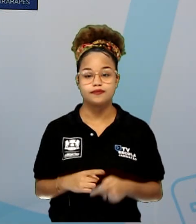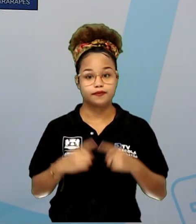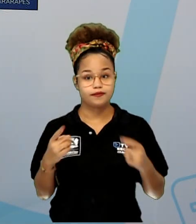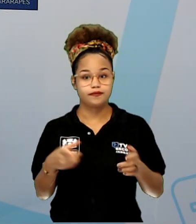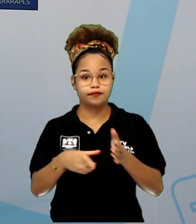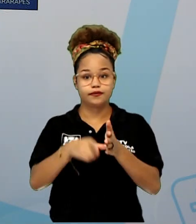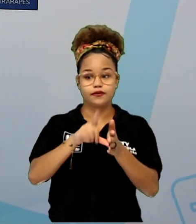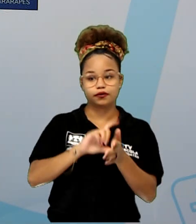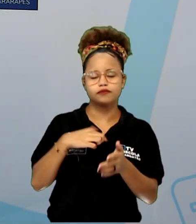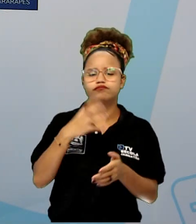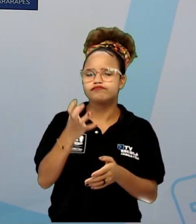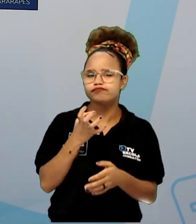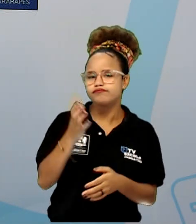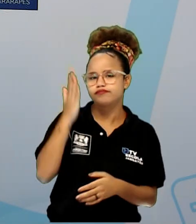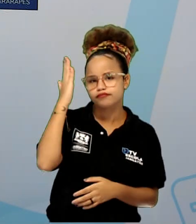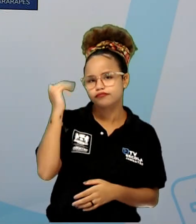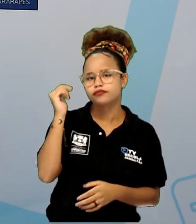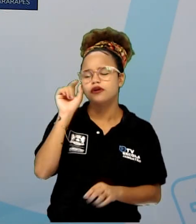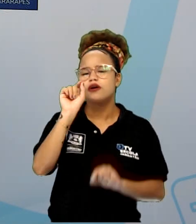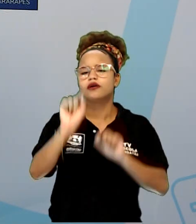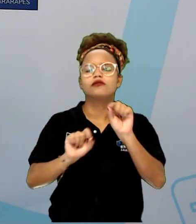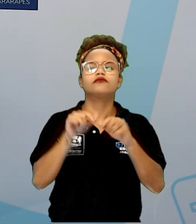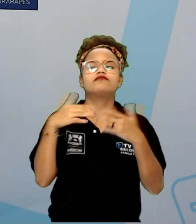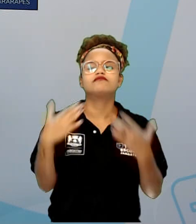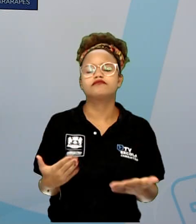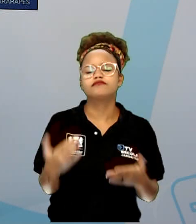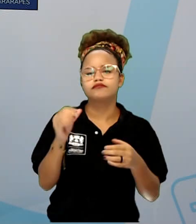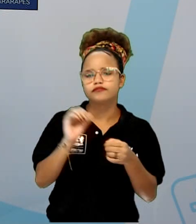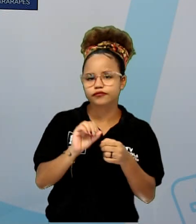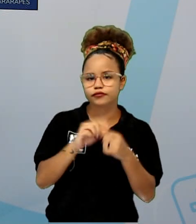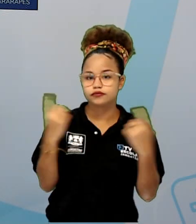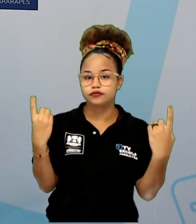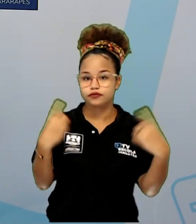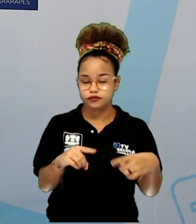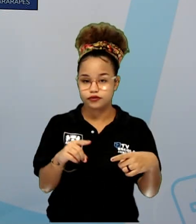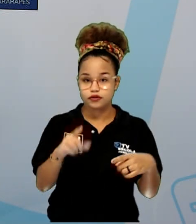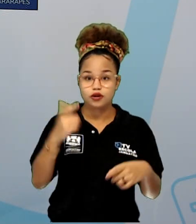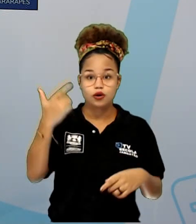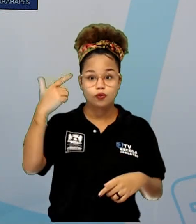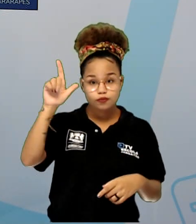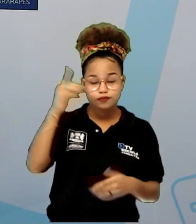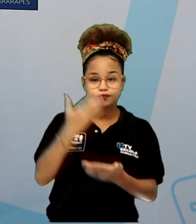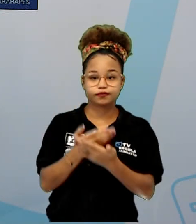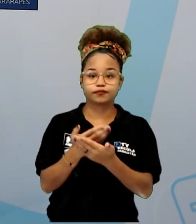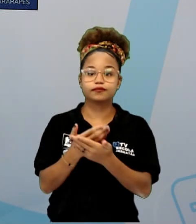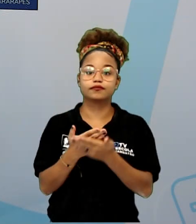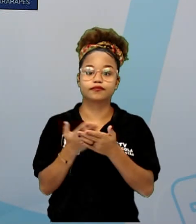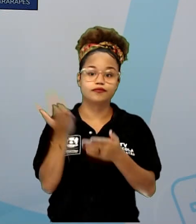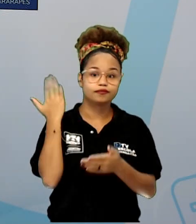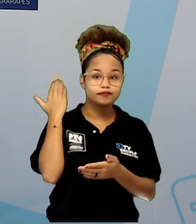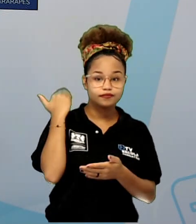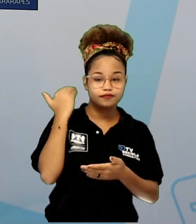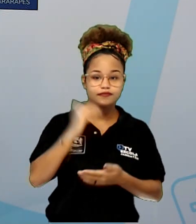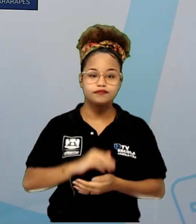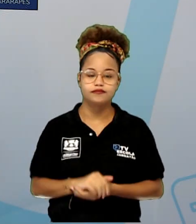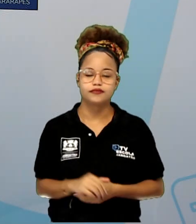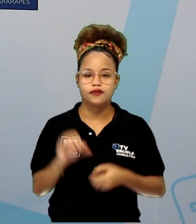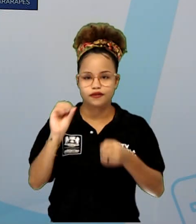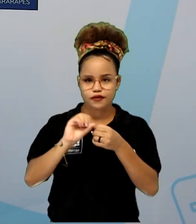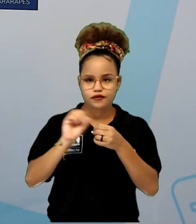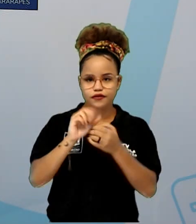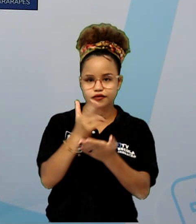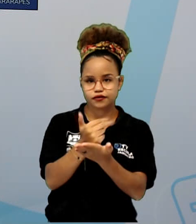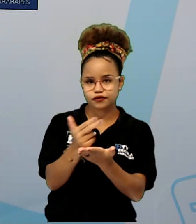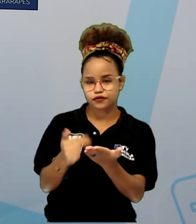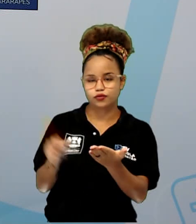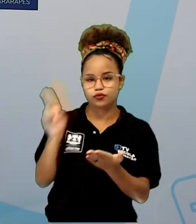antes eu quero saber quem fez o desafio da nossa última aula. Que era fazer um desenho utilizando